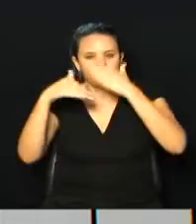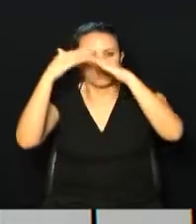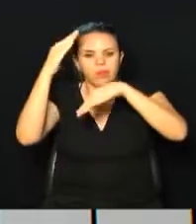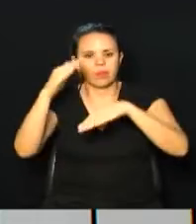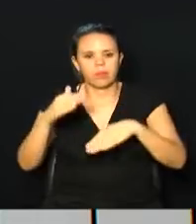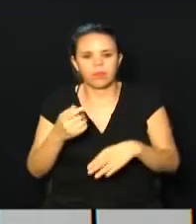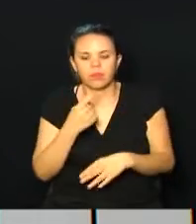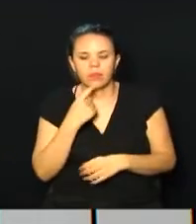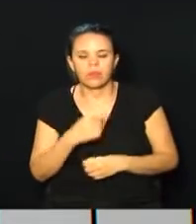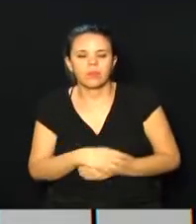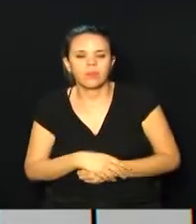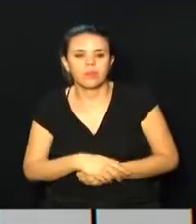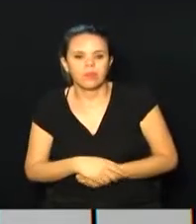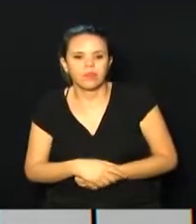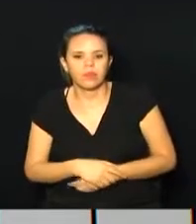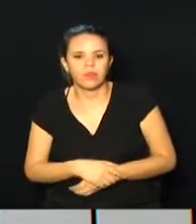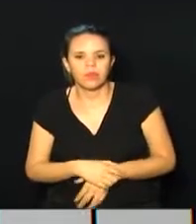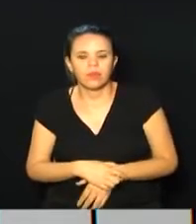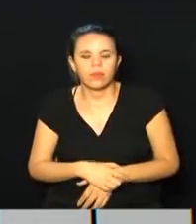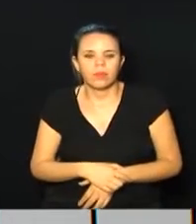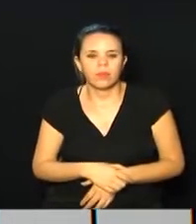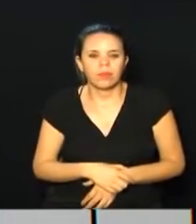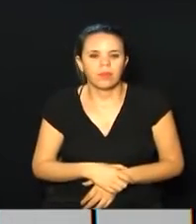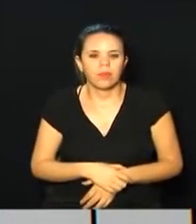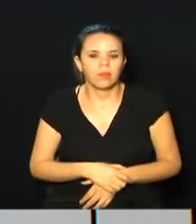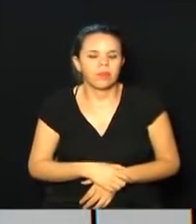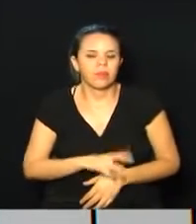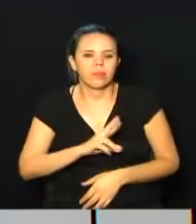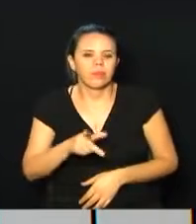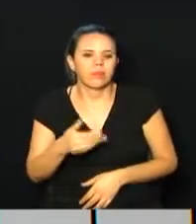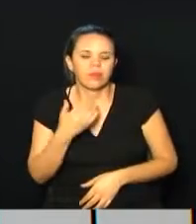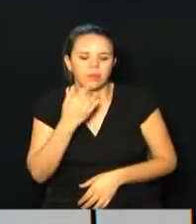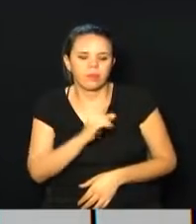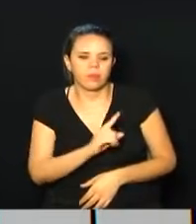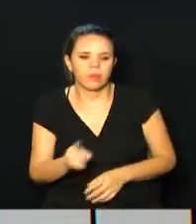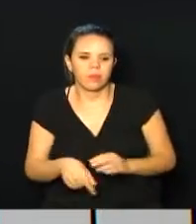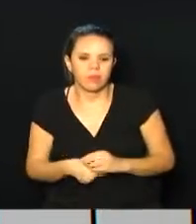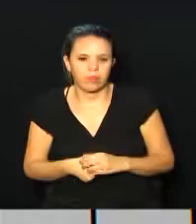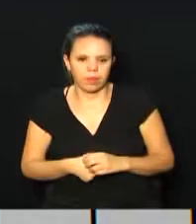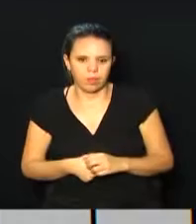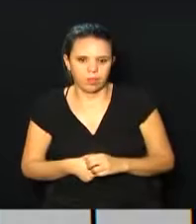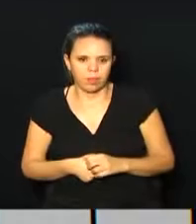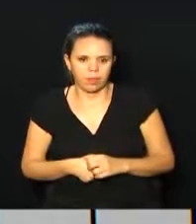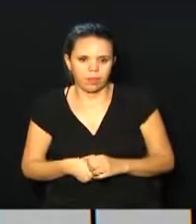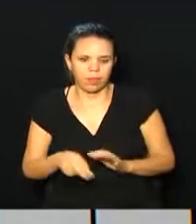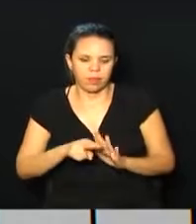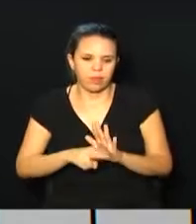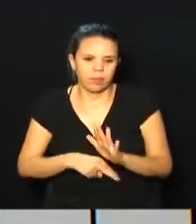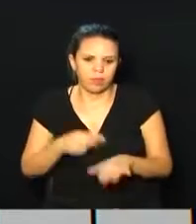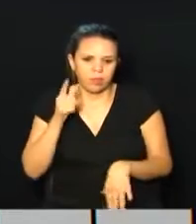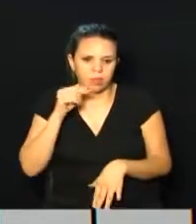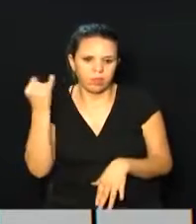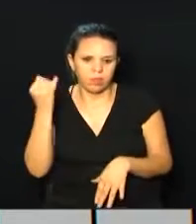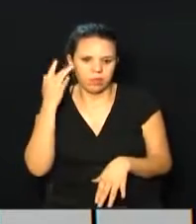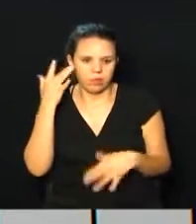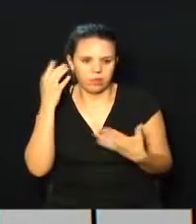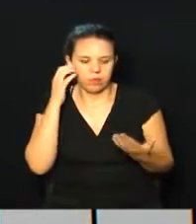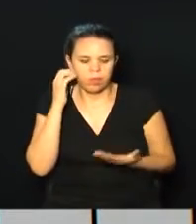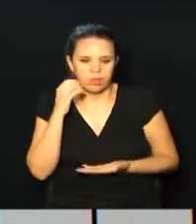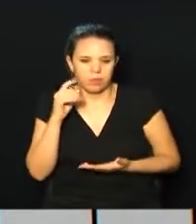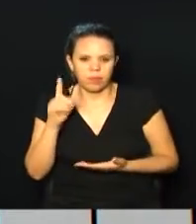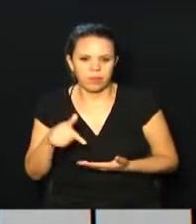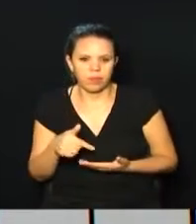de Campinas, né, que não levou em conta diretrizes que consideravam